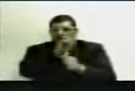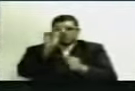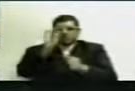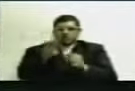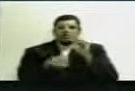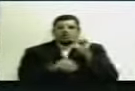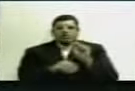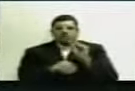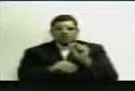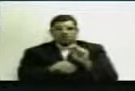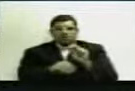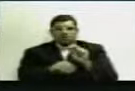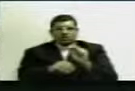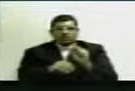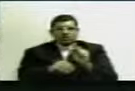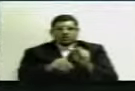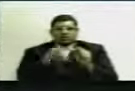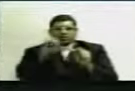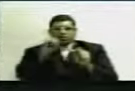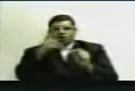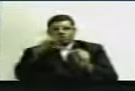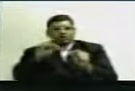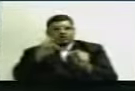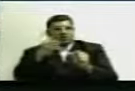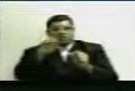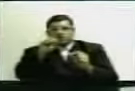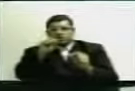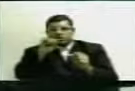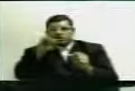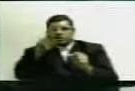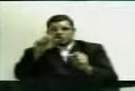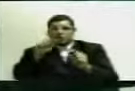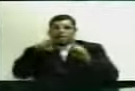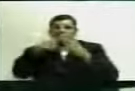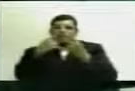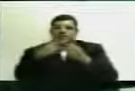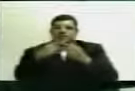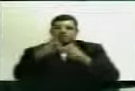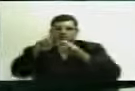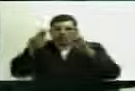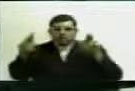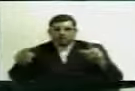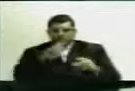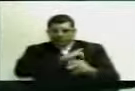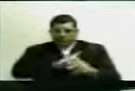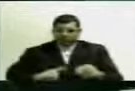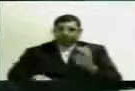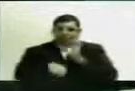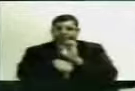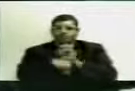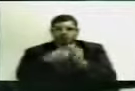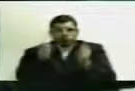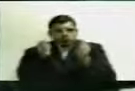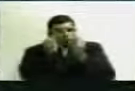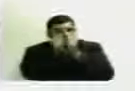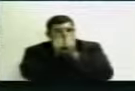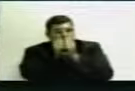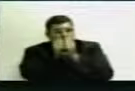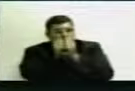pelo fato de serem oposição ou situação, mas uma parcela de deputados estaduais